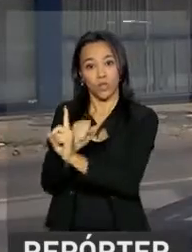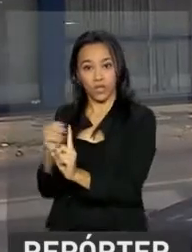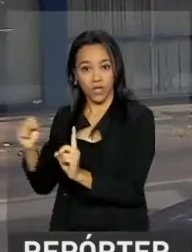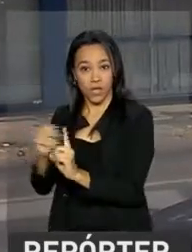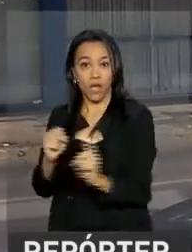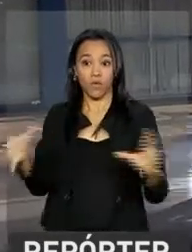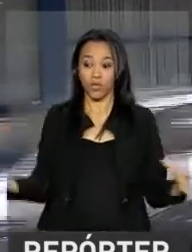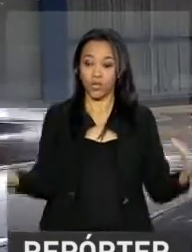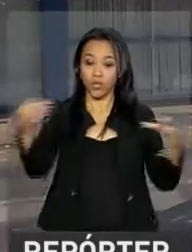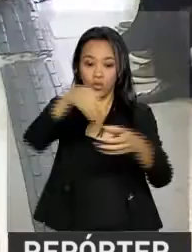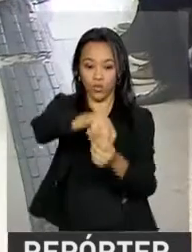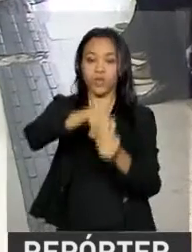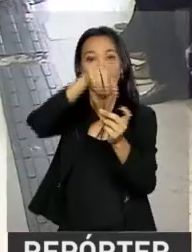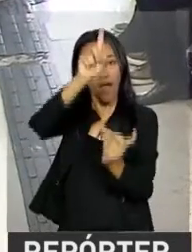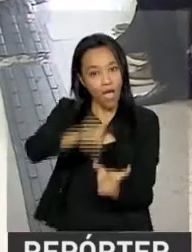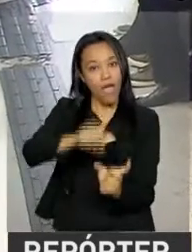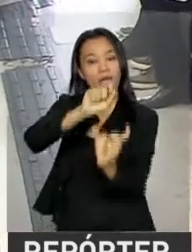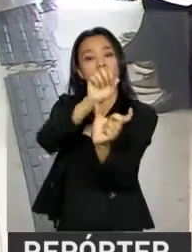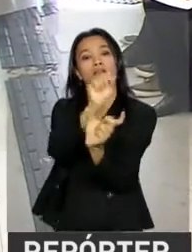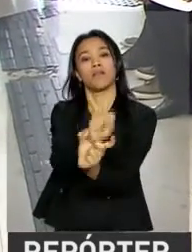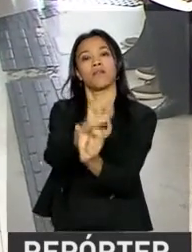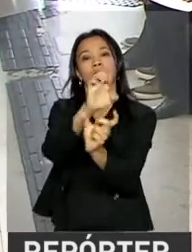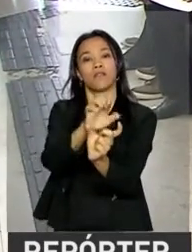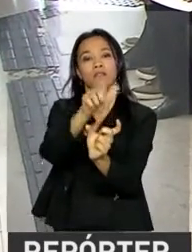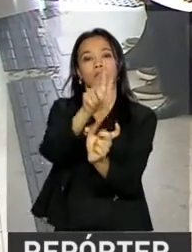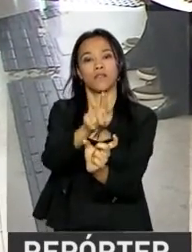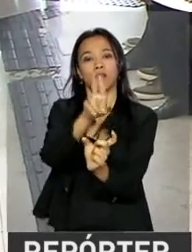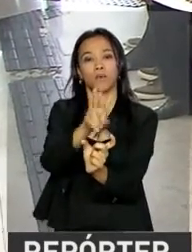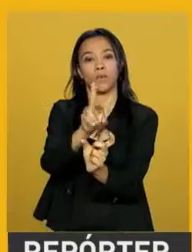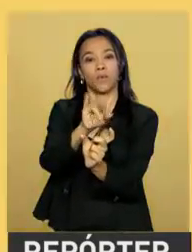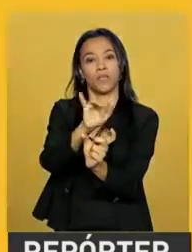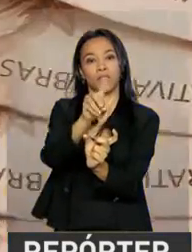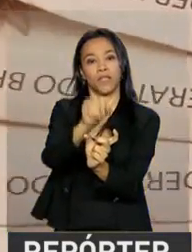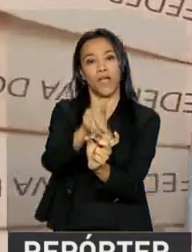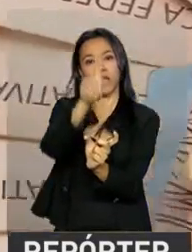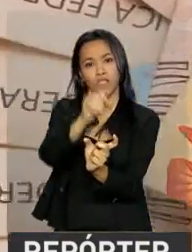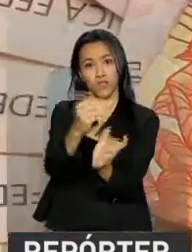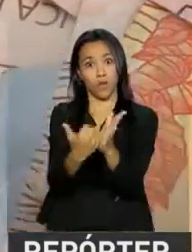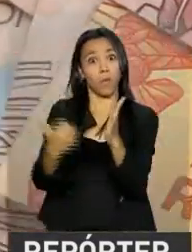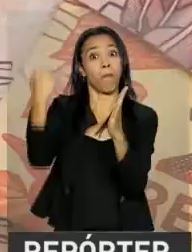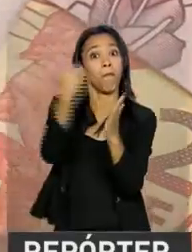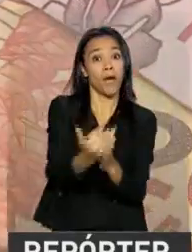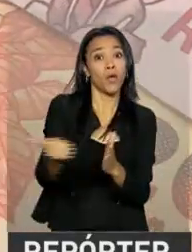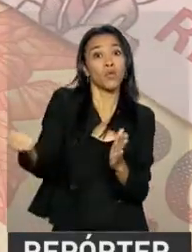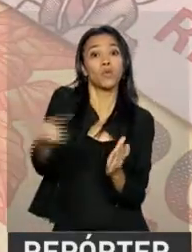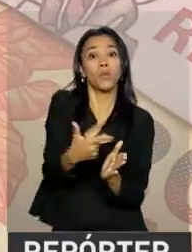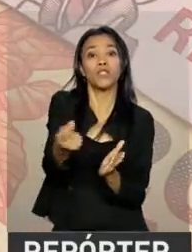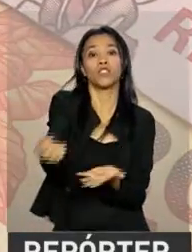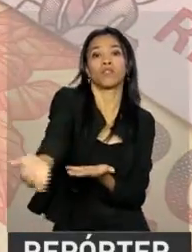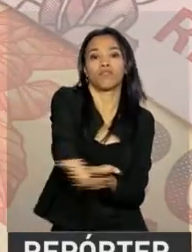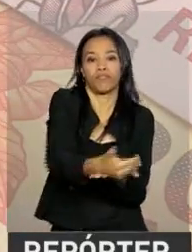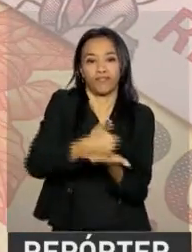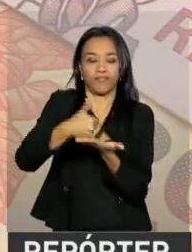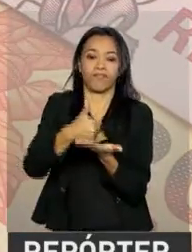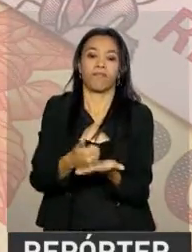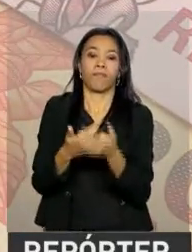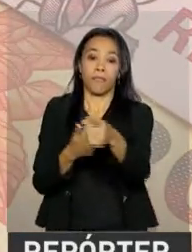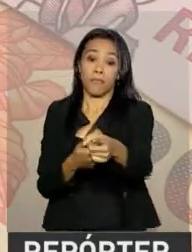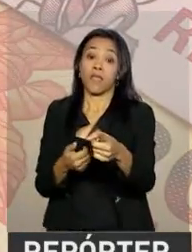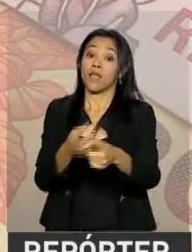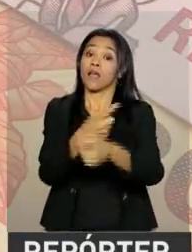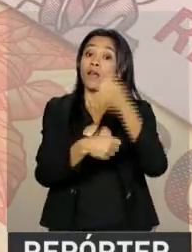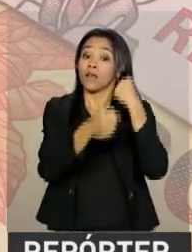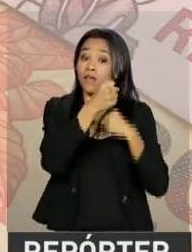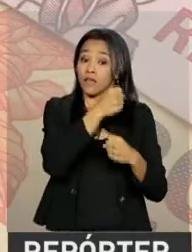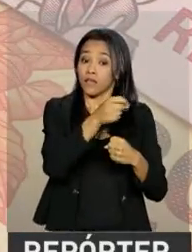formam a Seguridade Social, foram maiores do que as receitas. Em 2016, a Seguridade Social registrou déficit